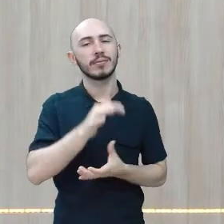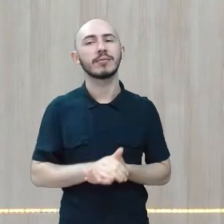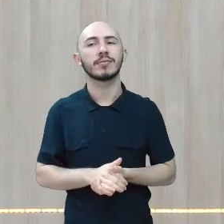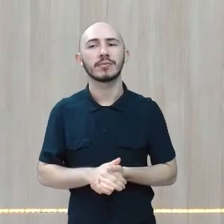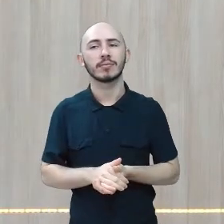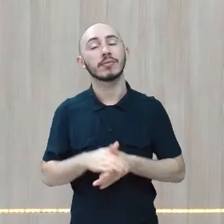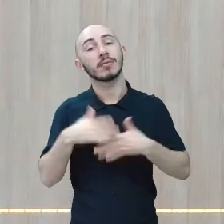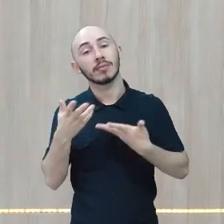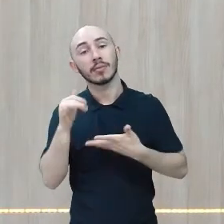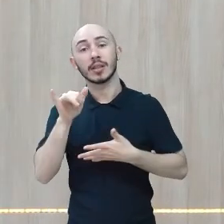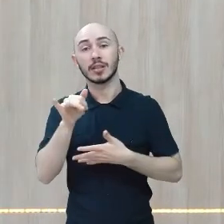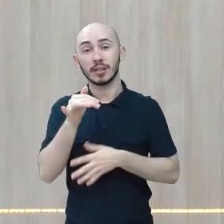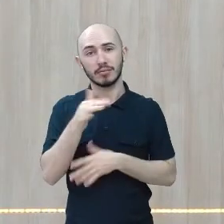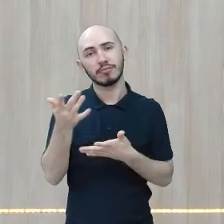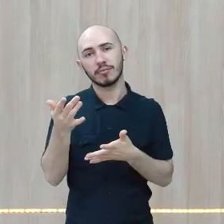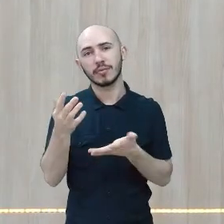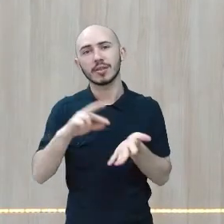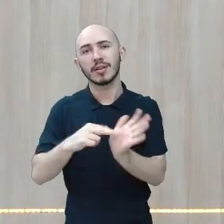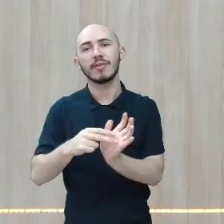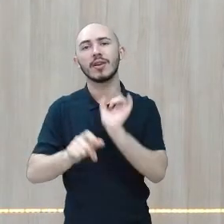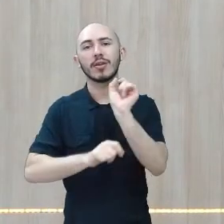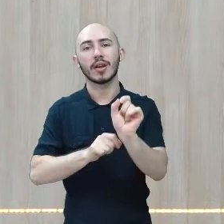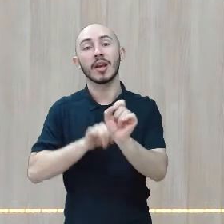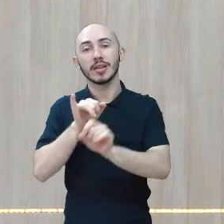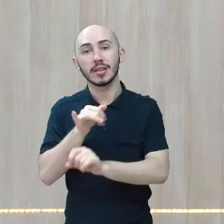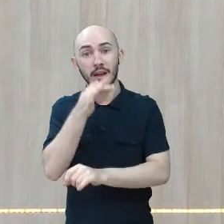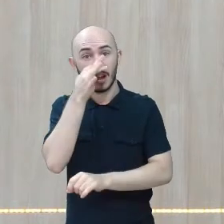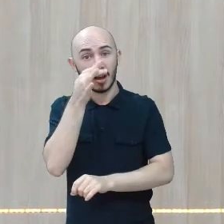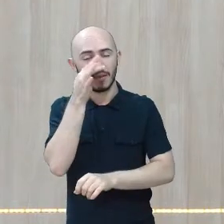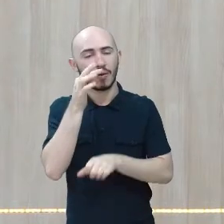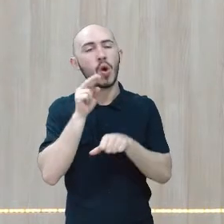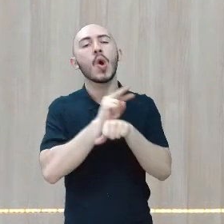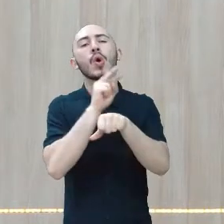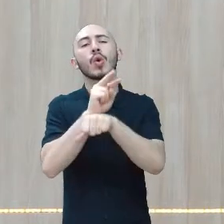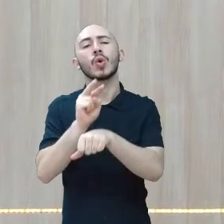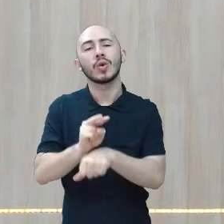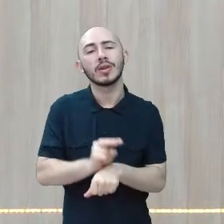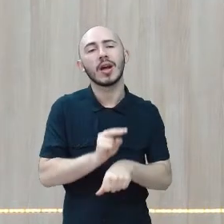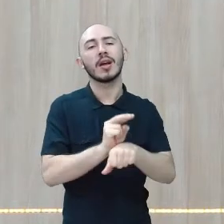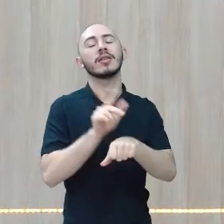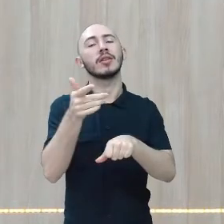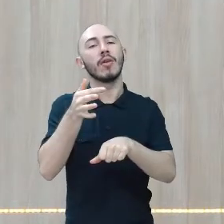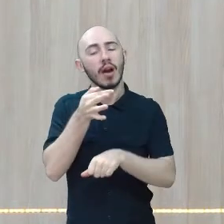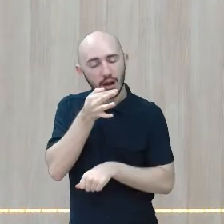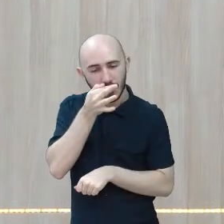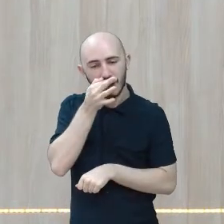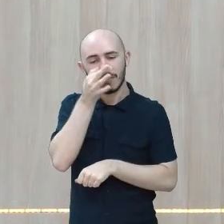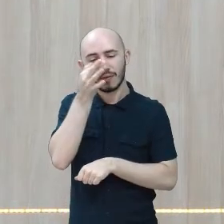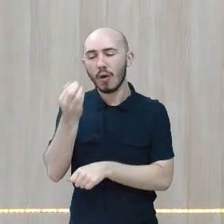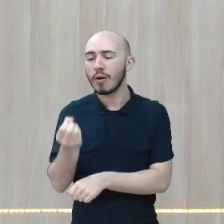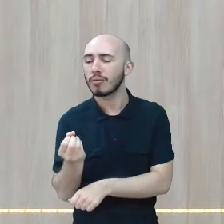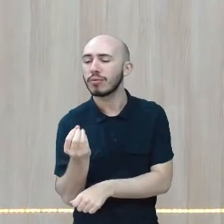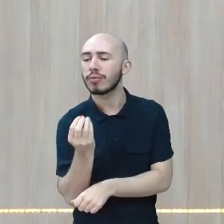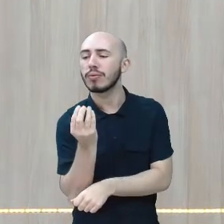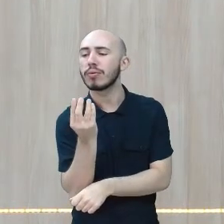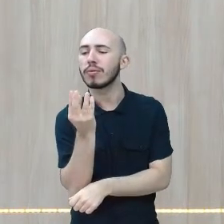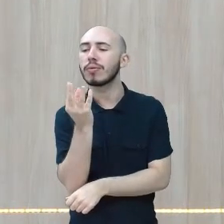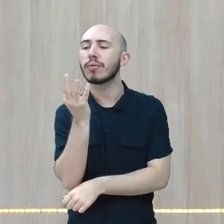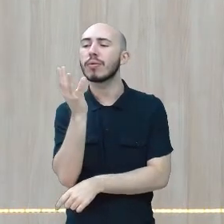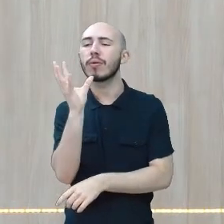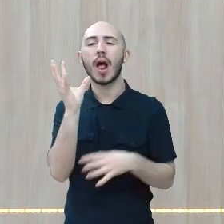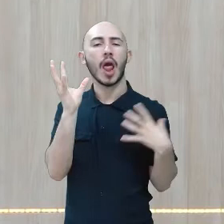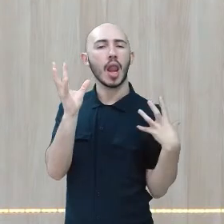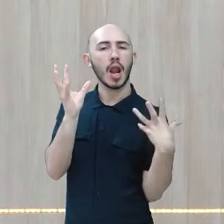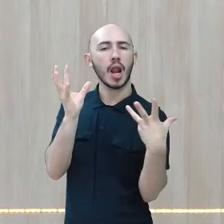é cuidada, ela fica linda, né? Ela se abre, ela cresce, ela está sempre viva. Mas se